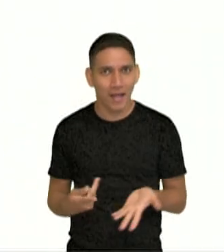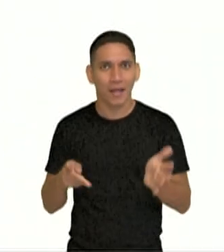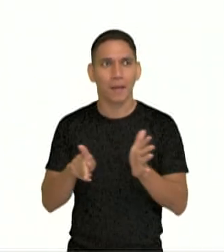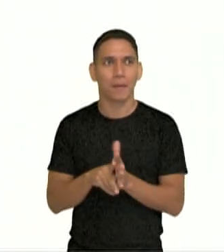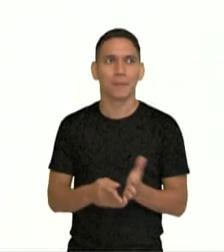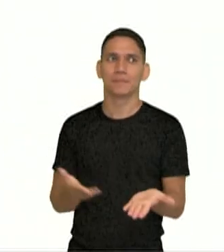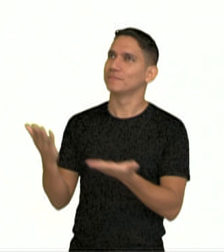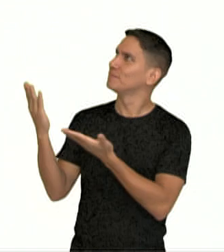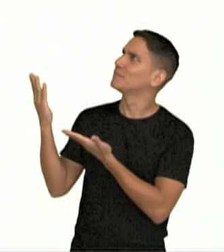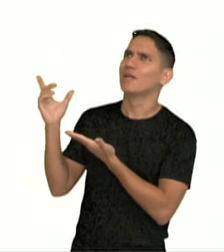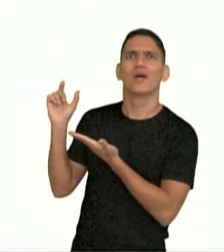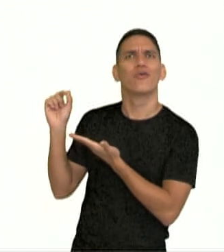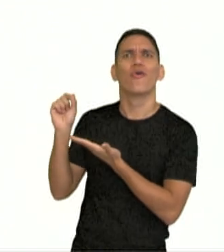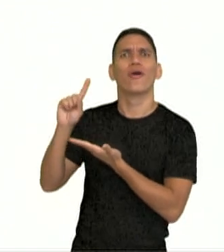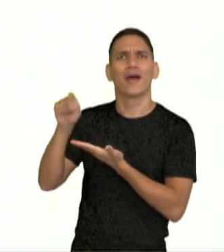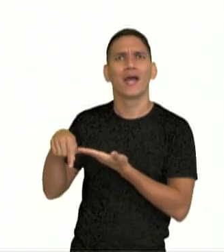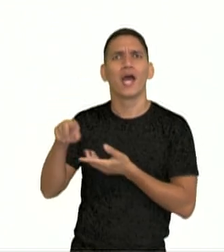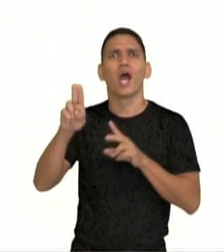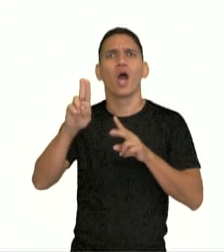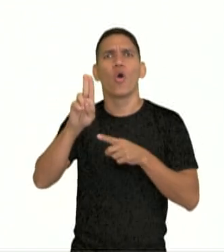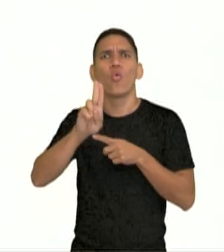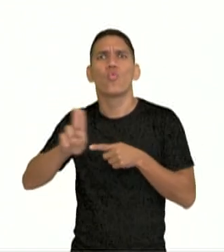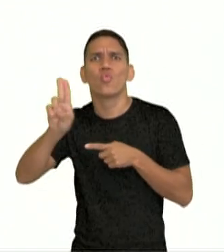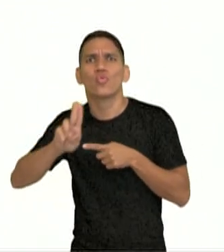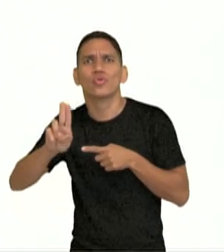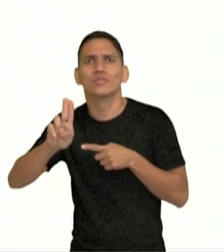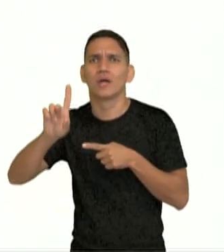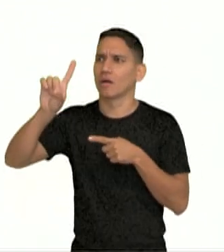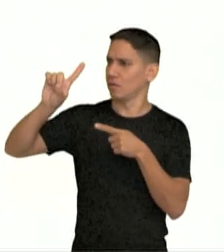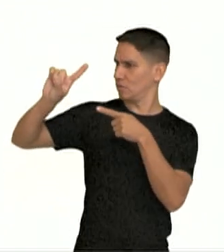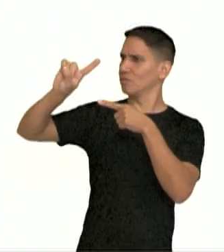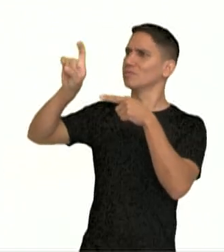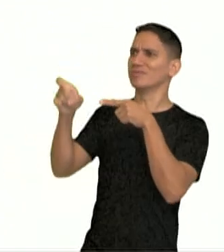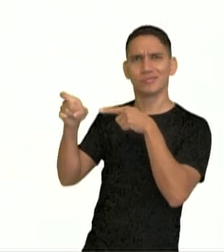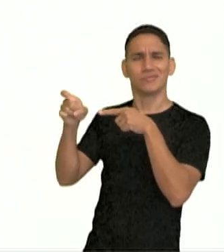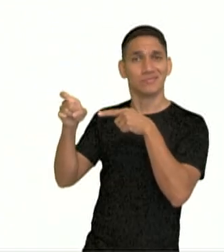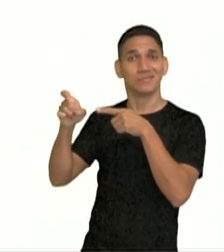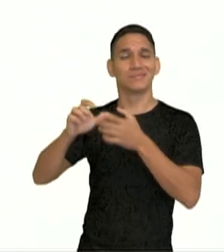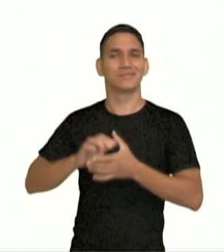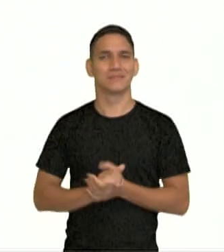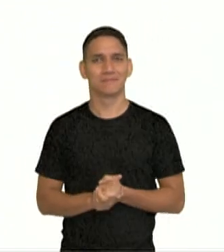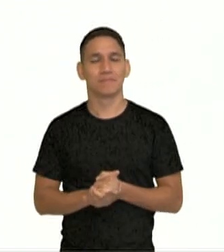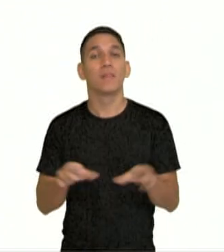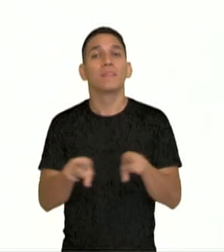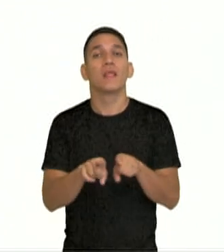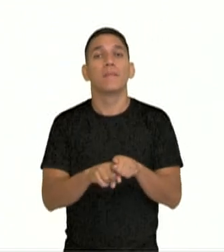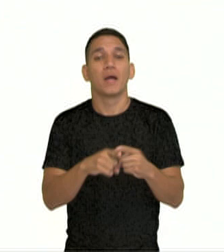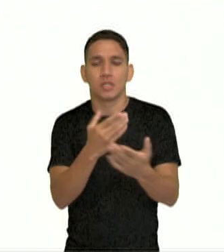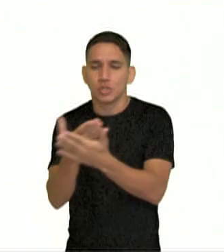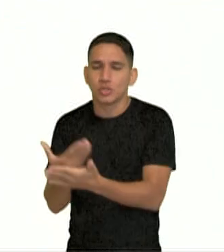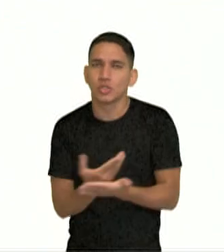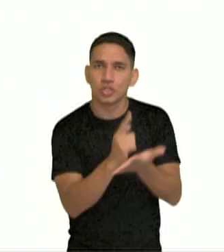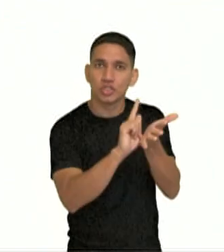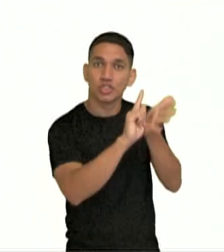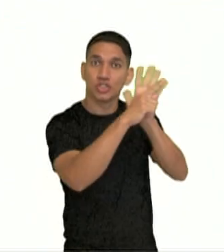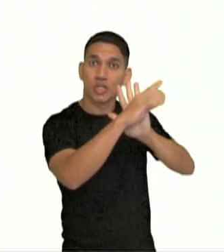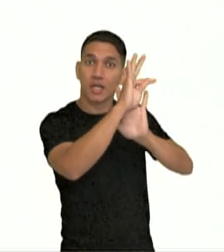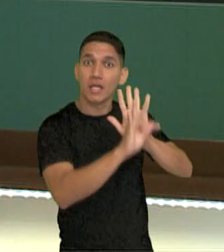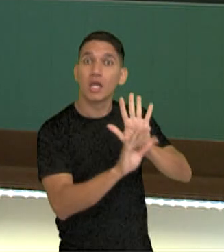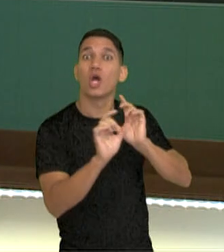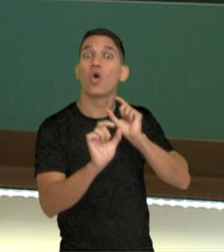case, que é o uso do apóstrofo. E também vamos estudar o gênero textual,